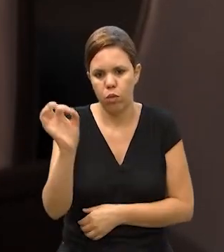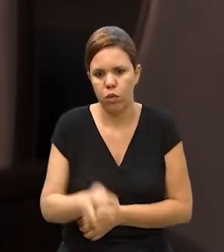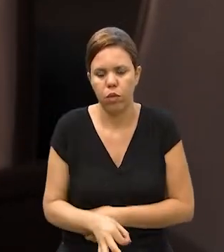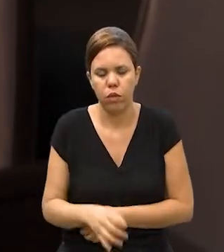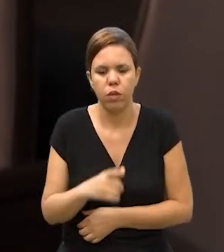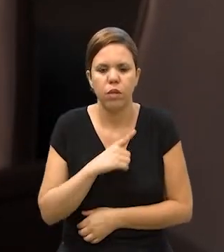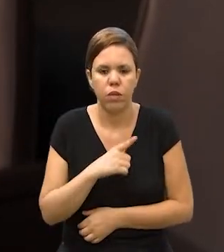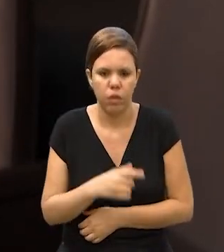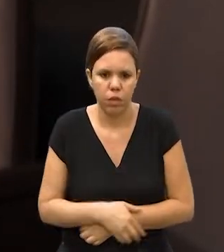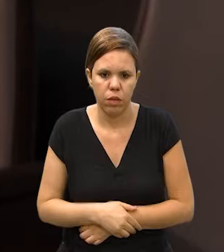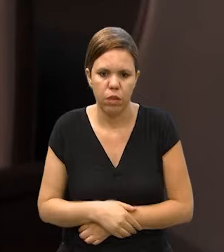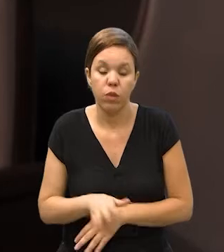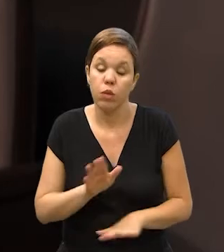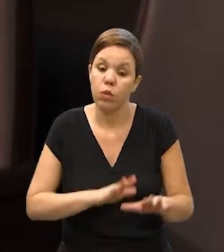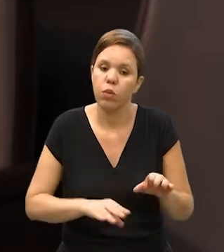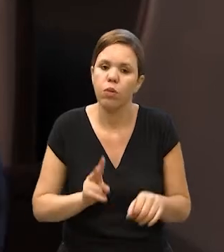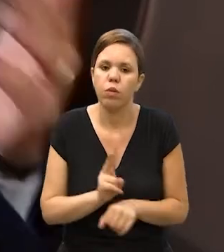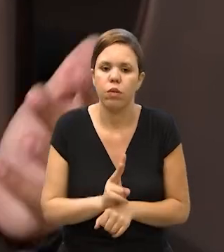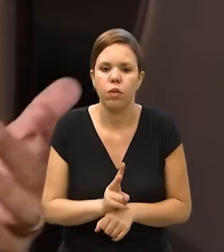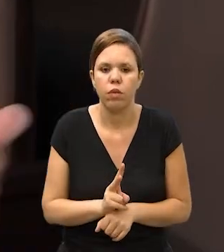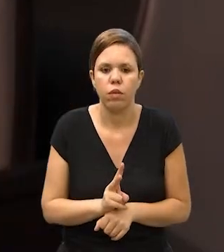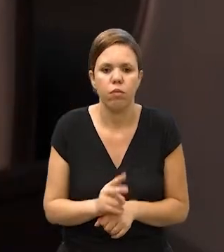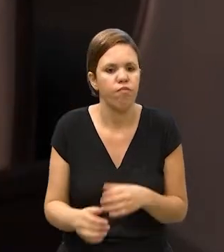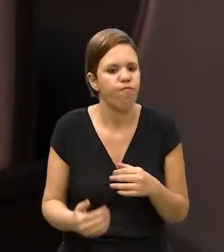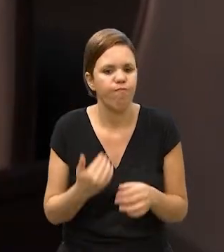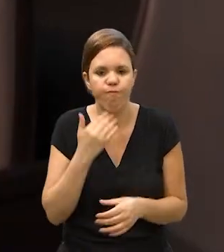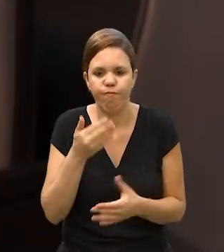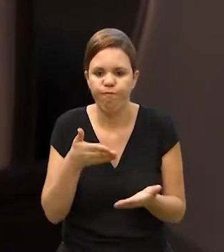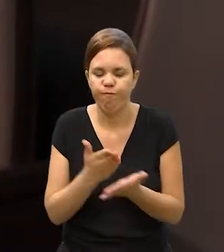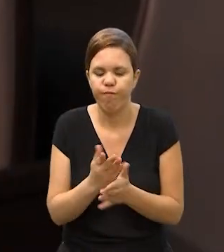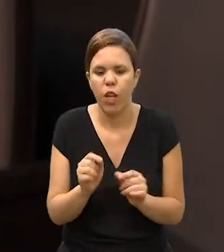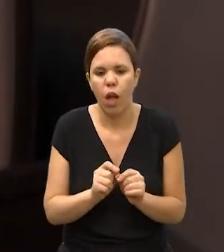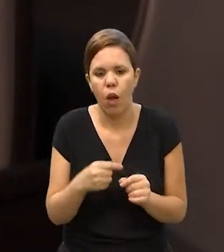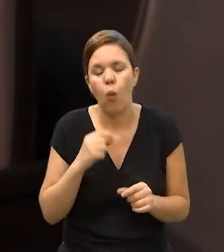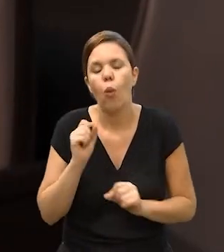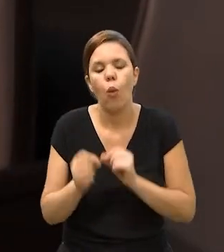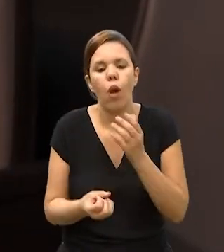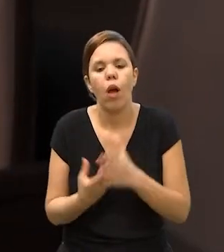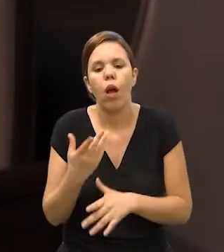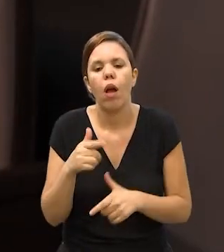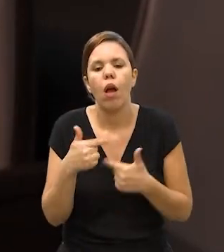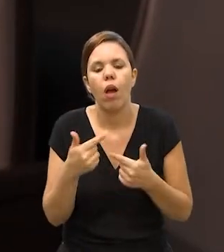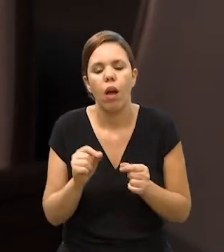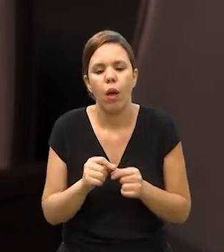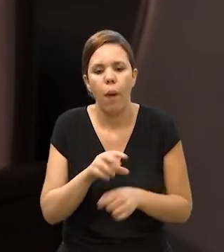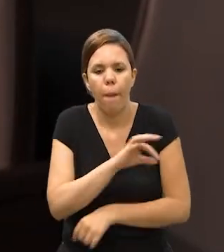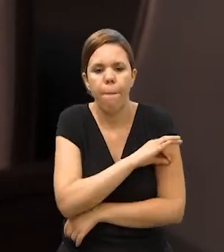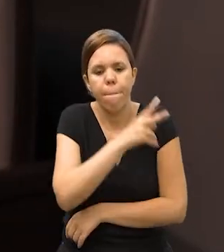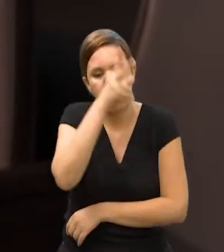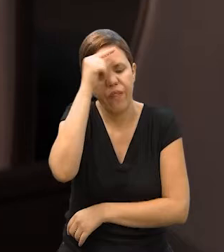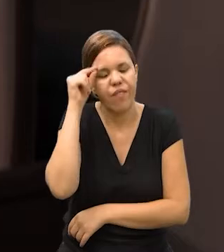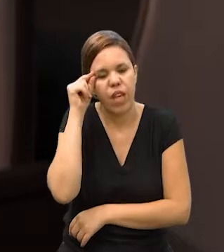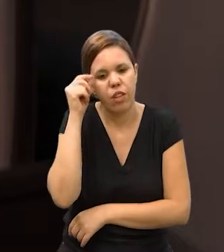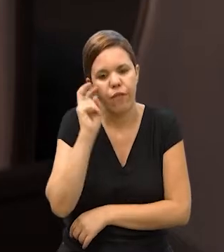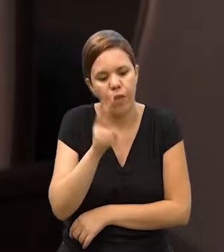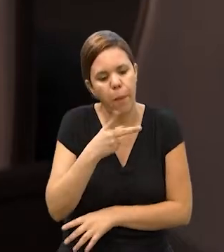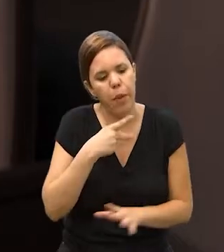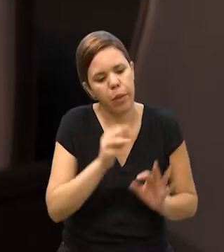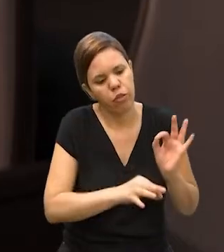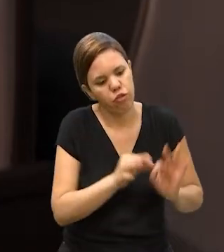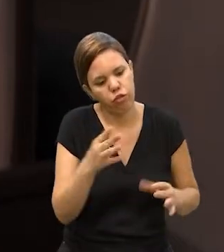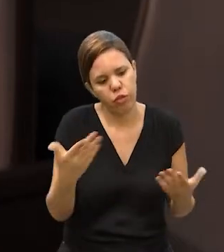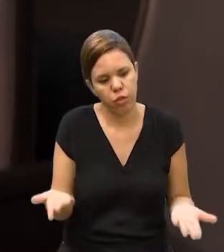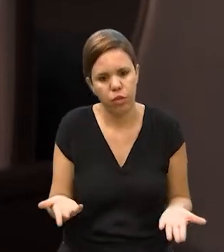também teve esse cuidado. Não prosperou, mas o que a gente fica contente é que o prefeito vê os meus projetos